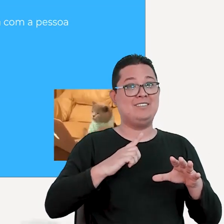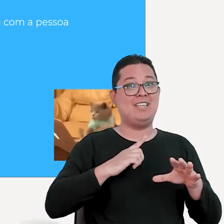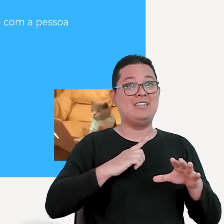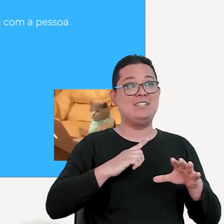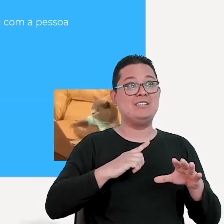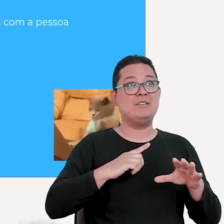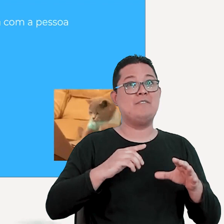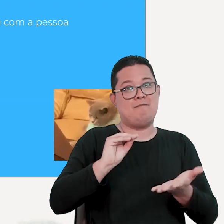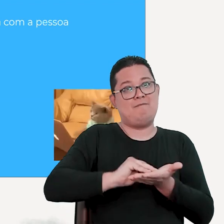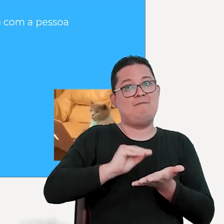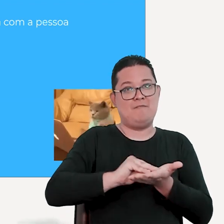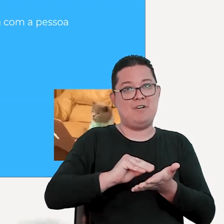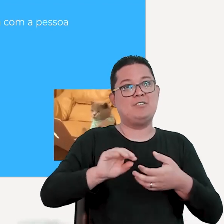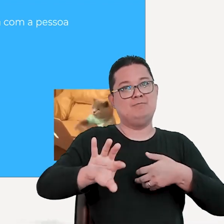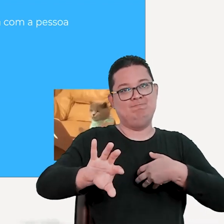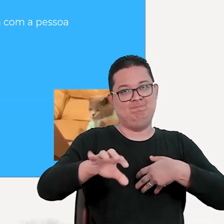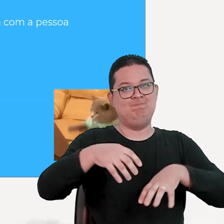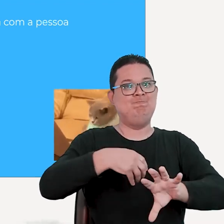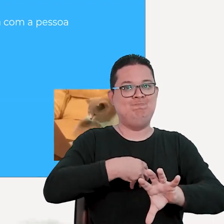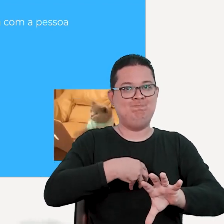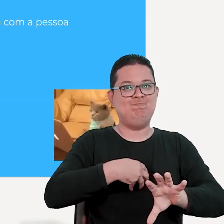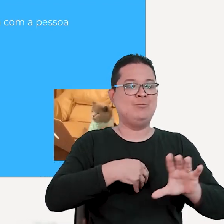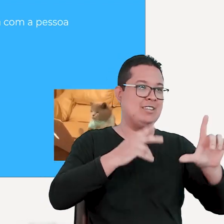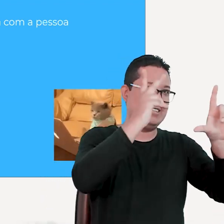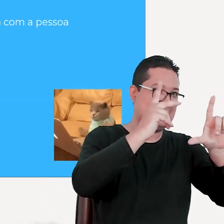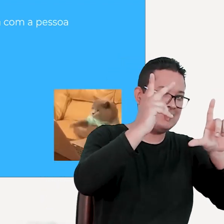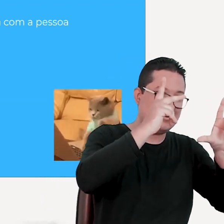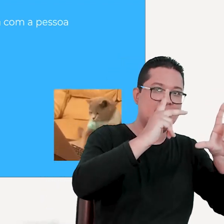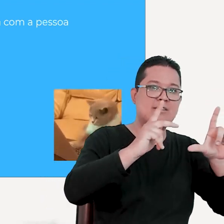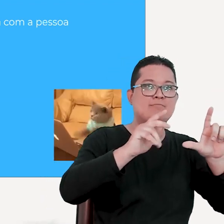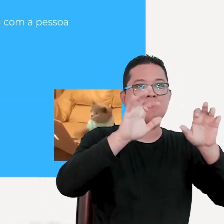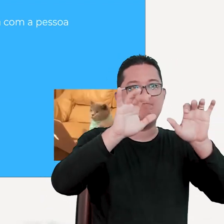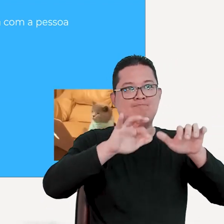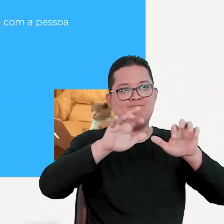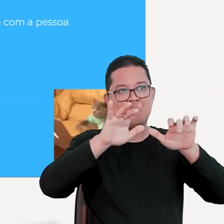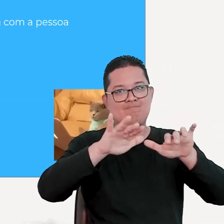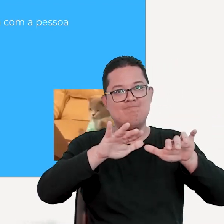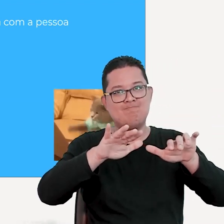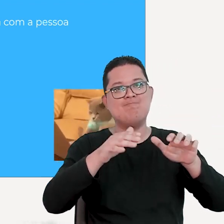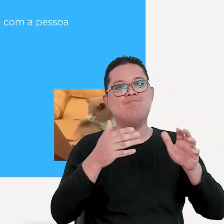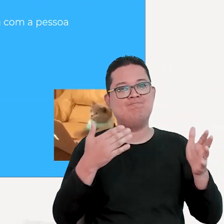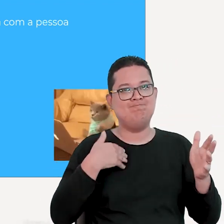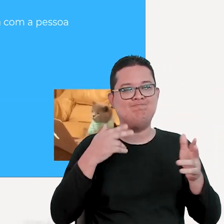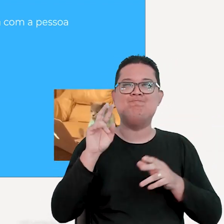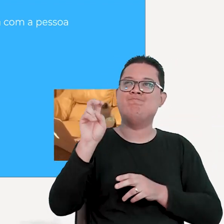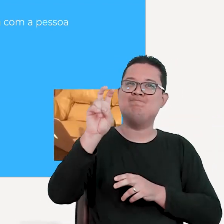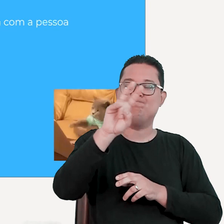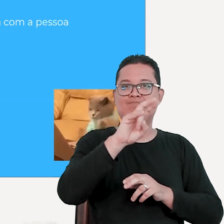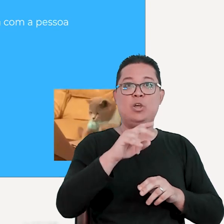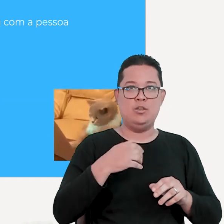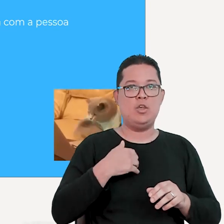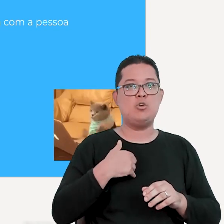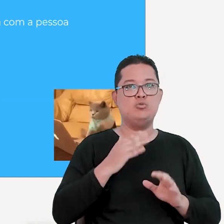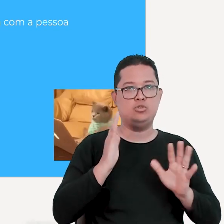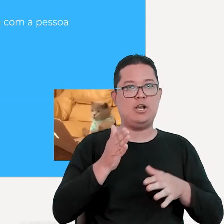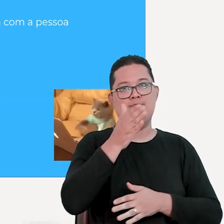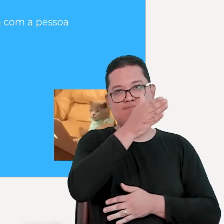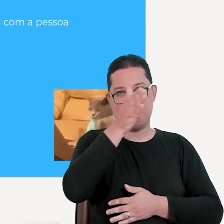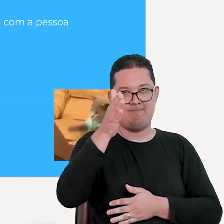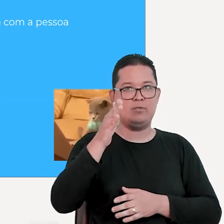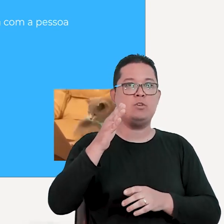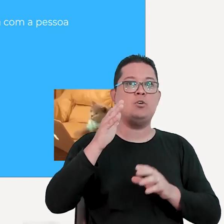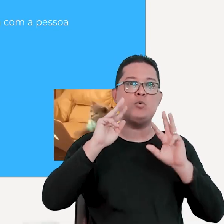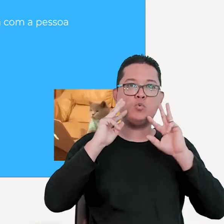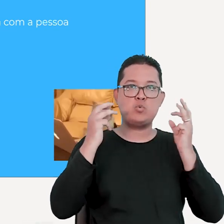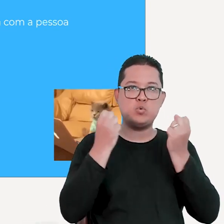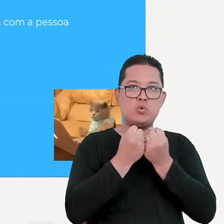nas outras na hora de desenhar, na hora de escrever. Inclusive, em alguns workshops que eu já dei, no chat